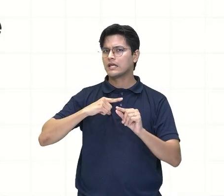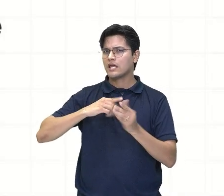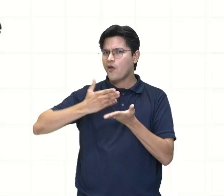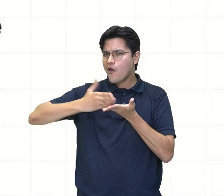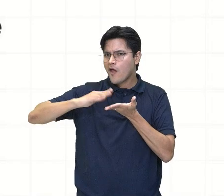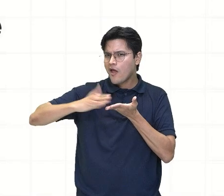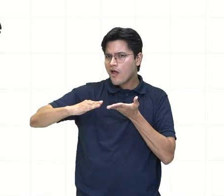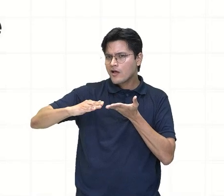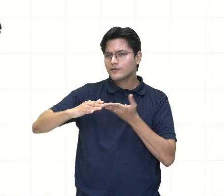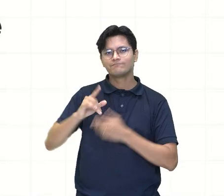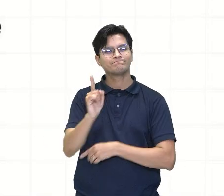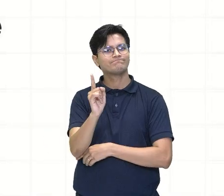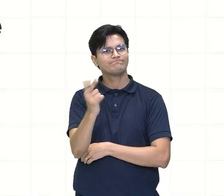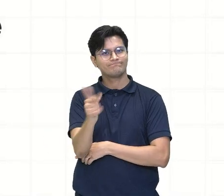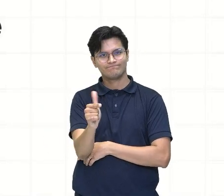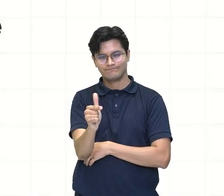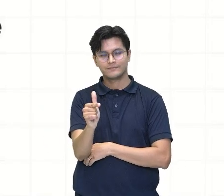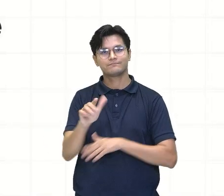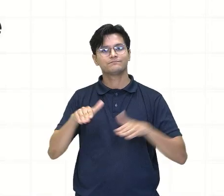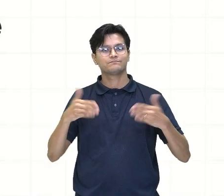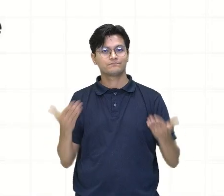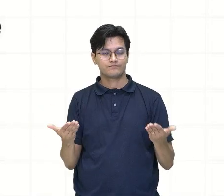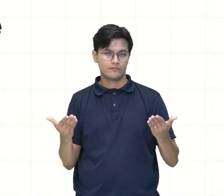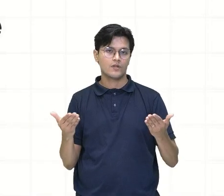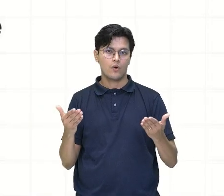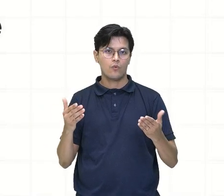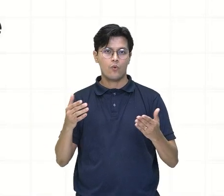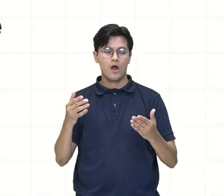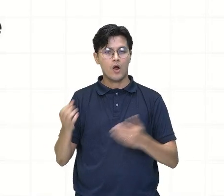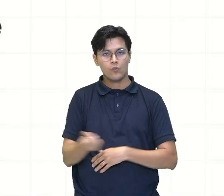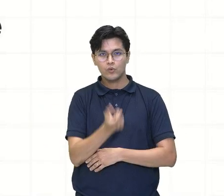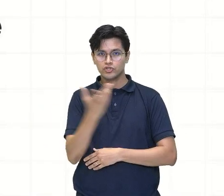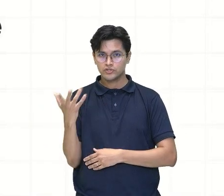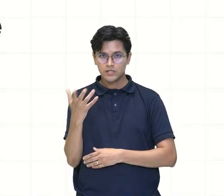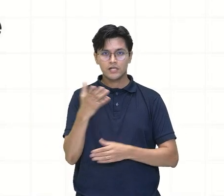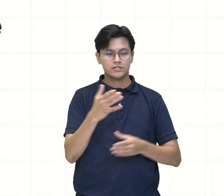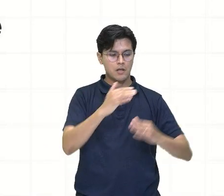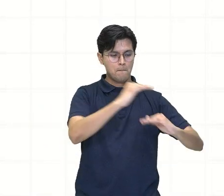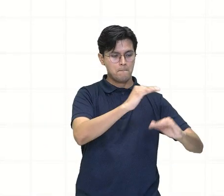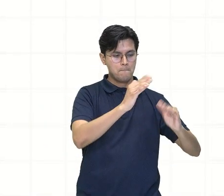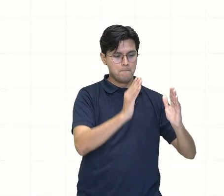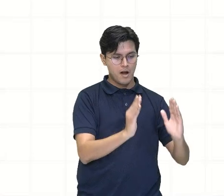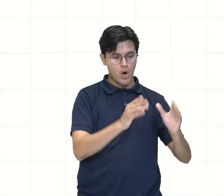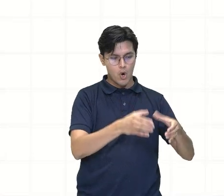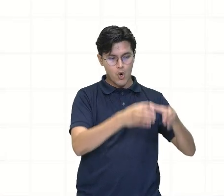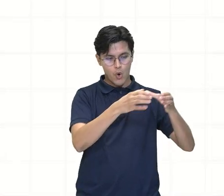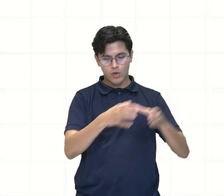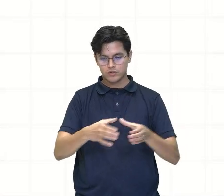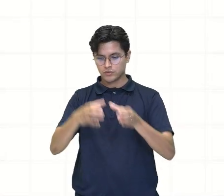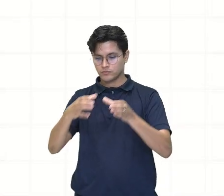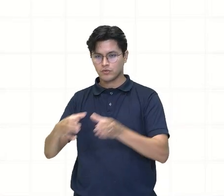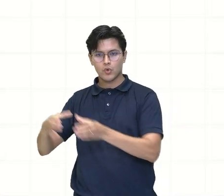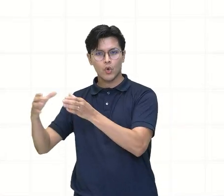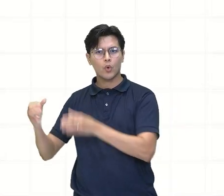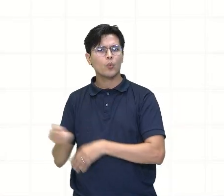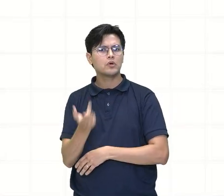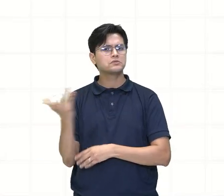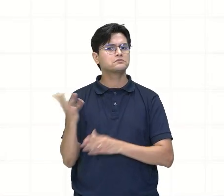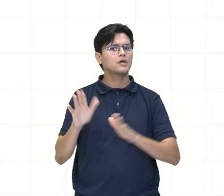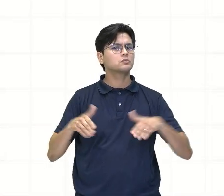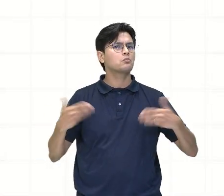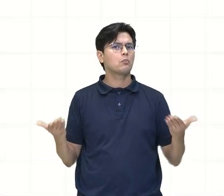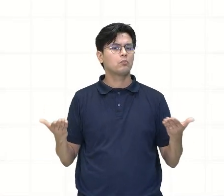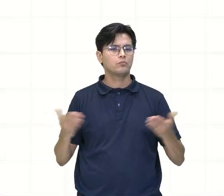o número total de pacotinhos feitos foi... E agora? Vamos ver aqui as nossas alternativas,